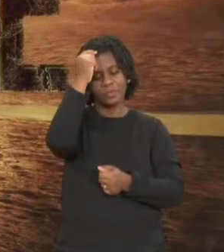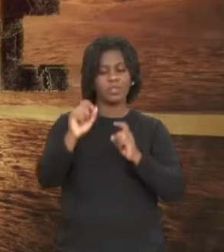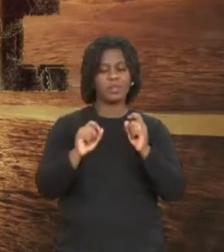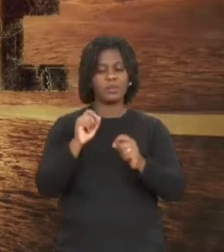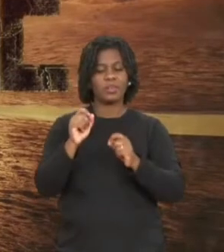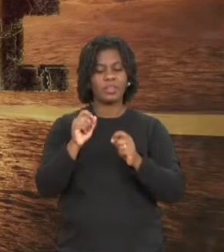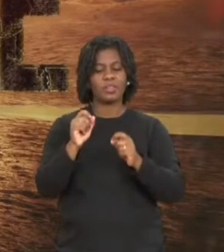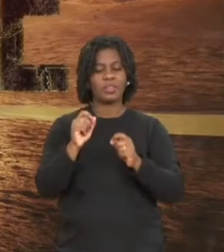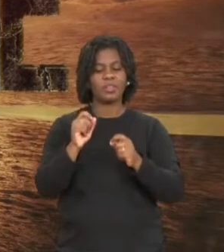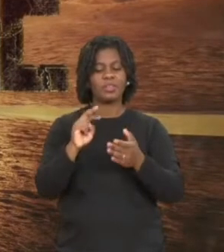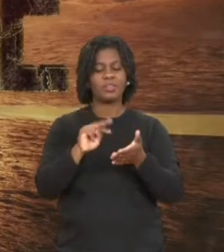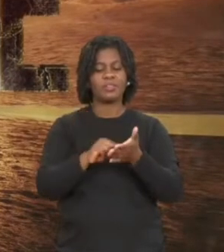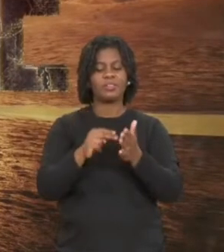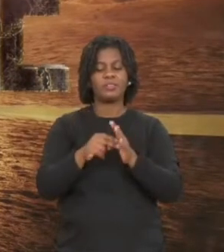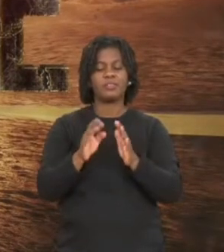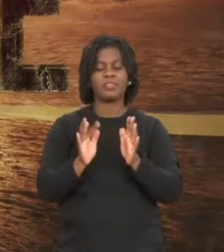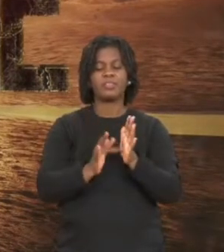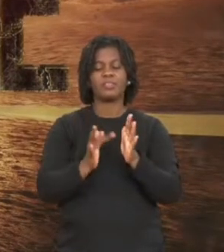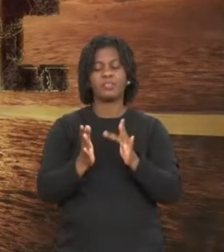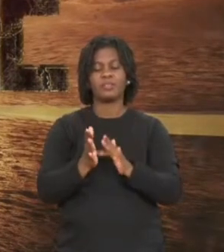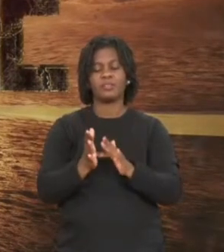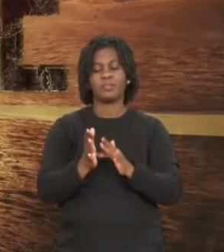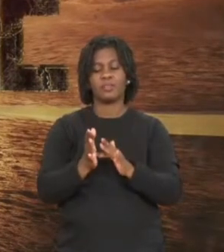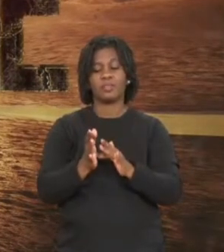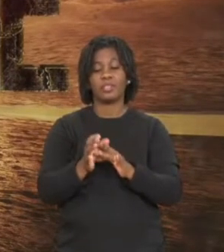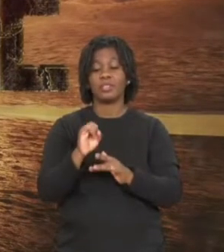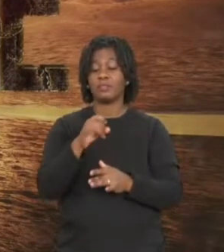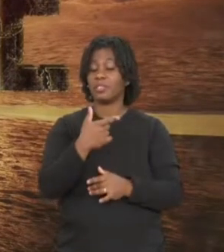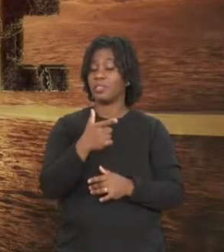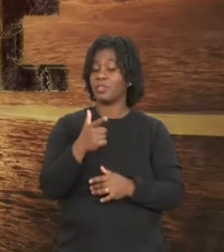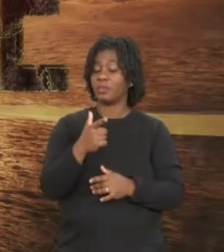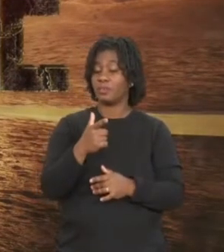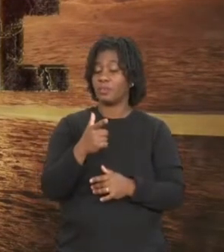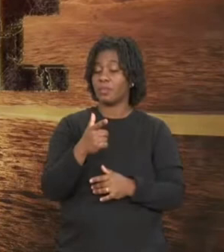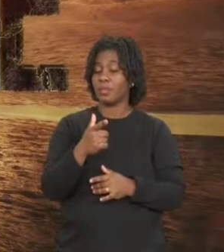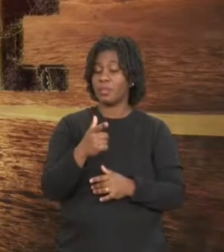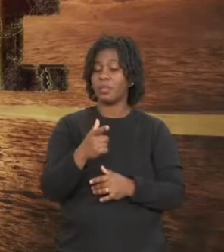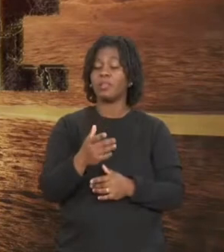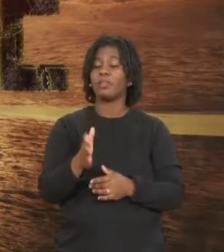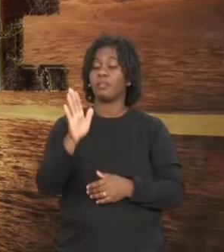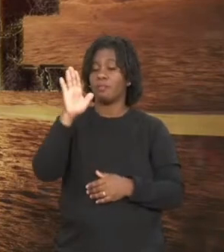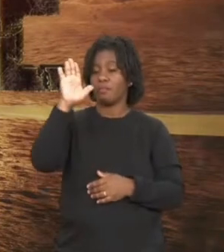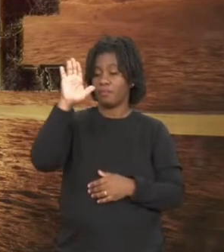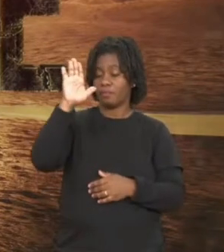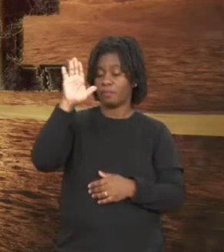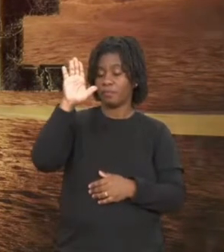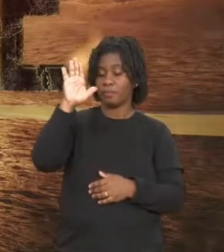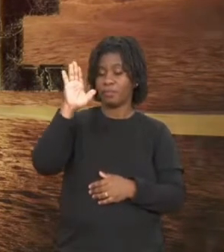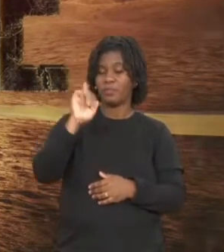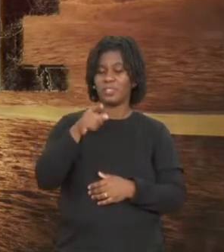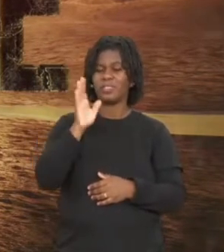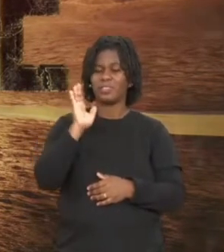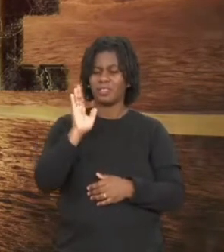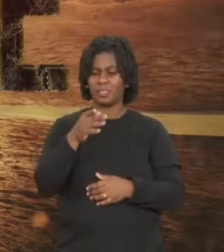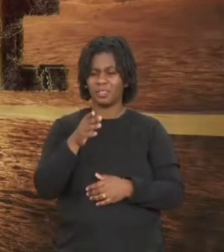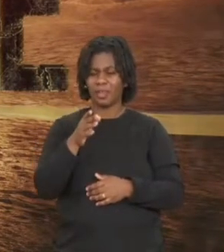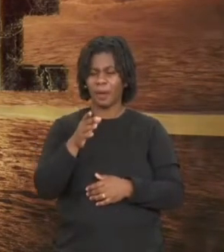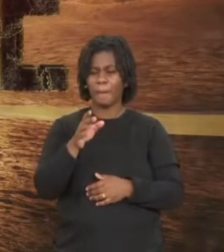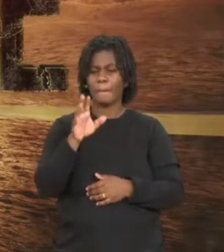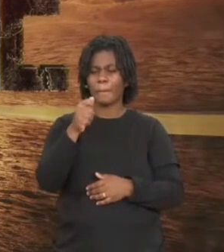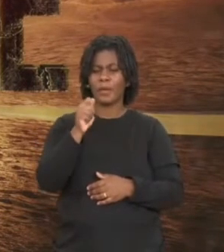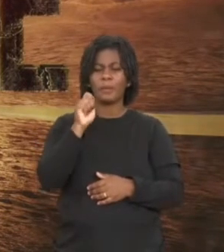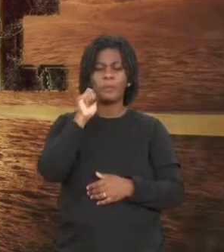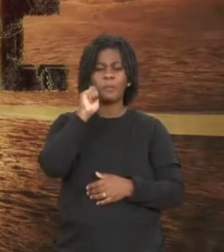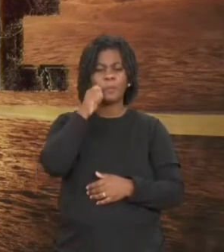representa Jesus. Quem não pegou, levante a mão. Quem já pegou, coloque a ceia